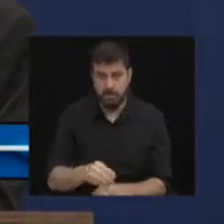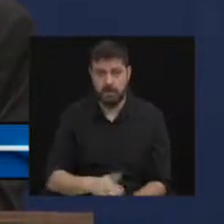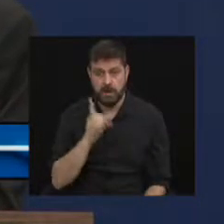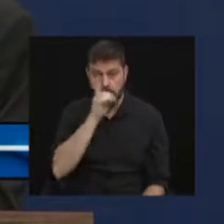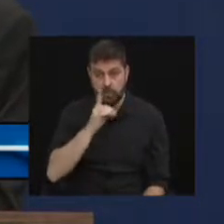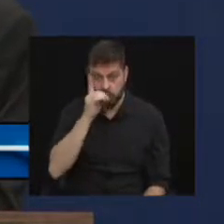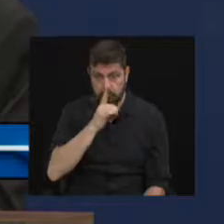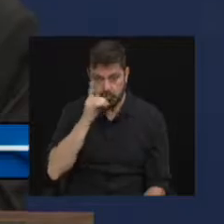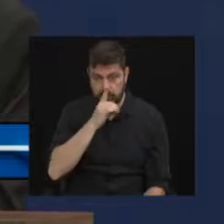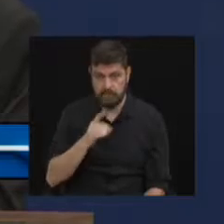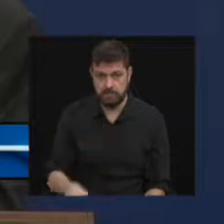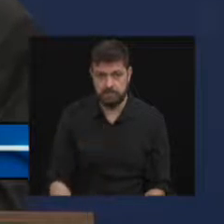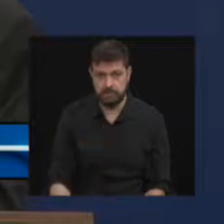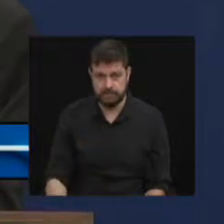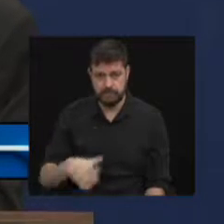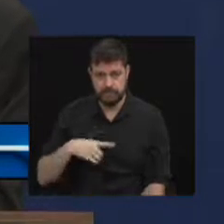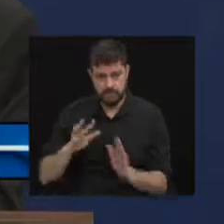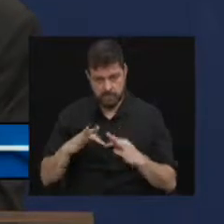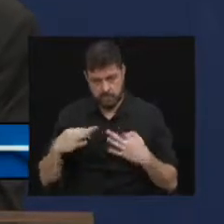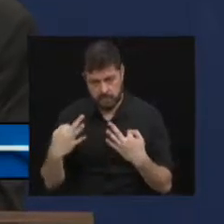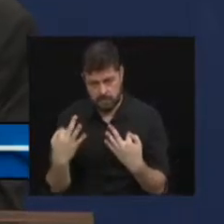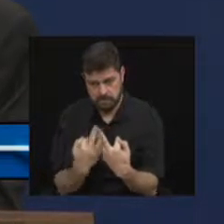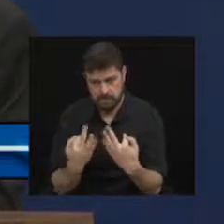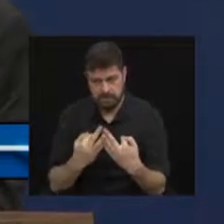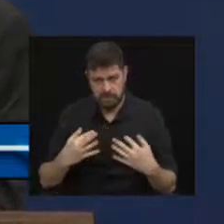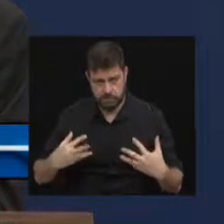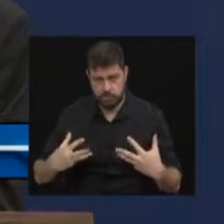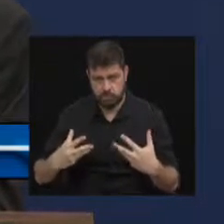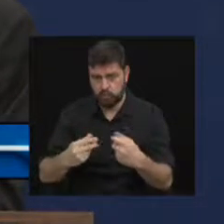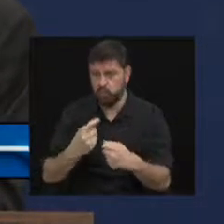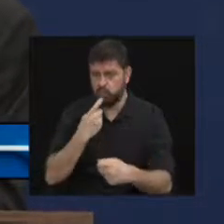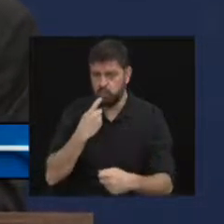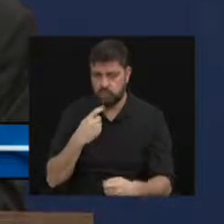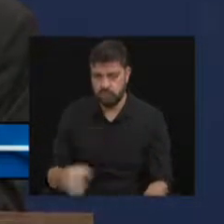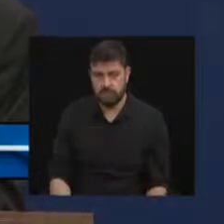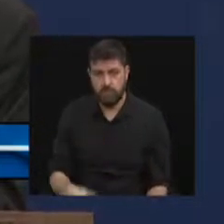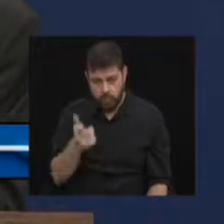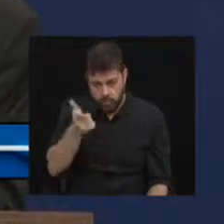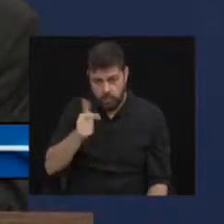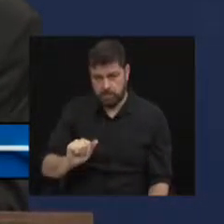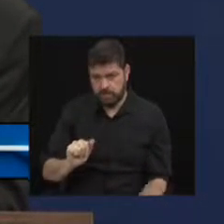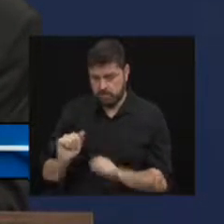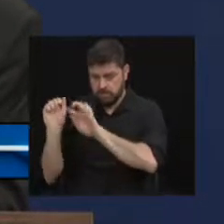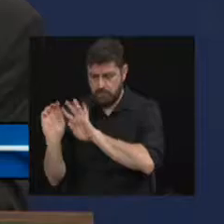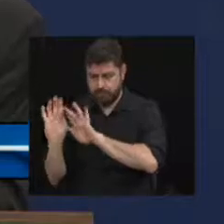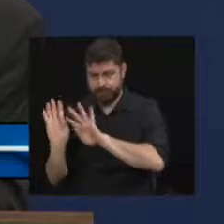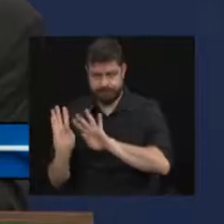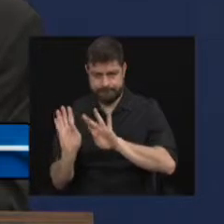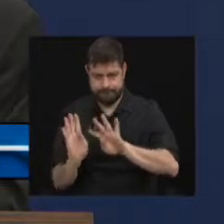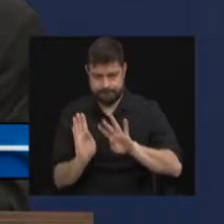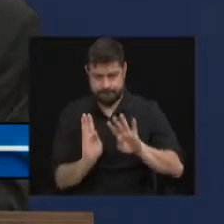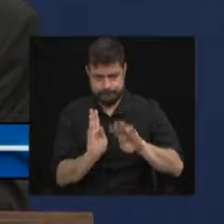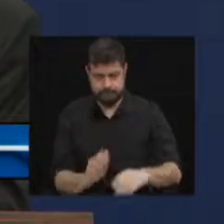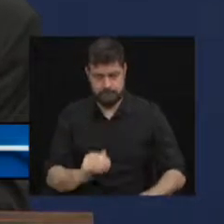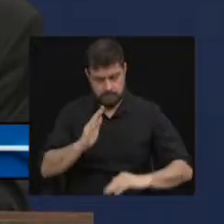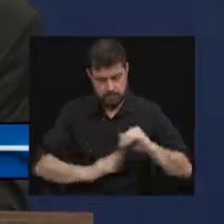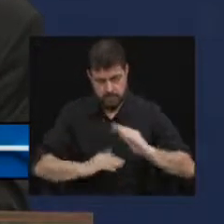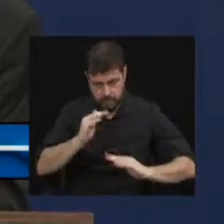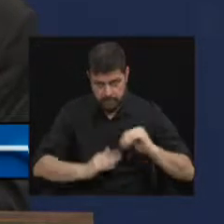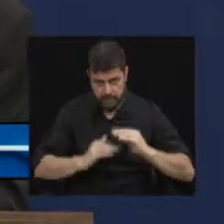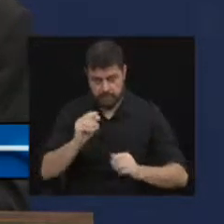franqueia, nos dá a oportunidade de, há 4 e 4 anos, expressarmos quem que a gente quer,